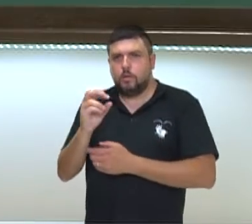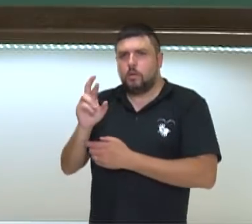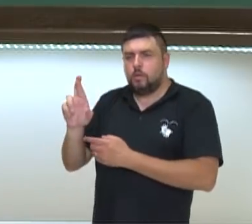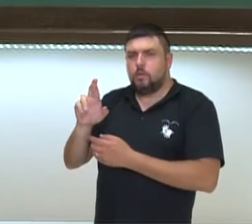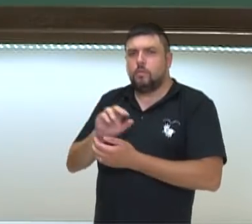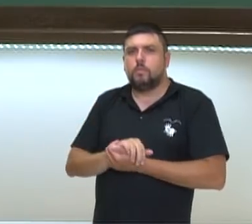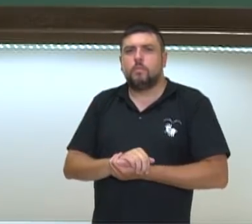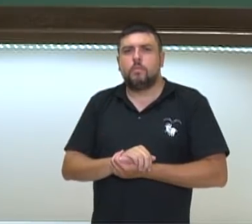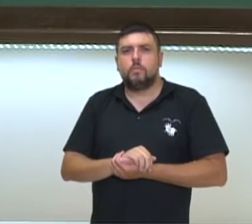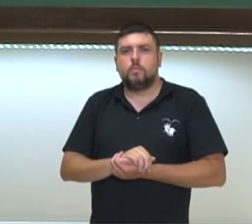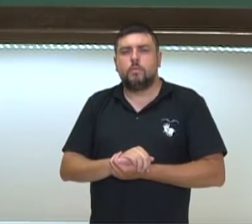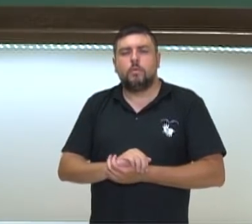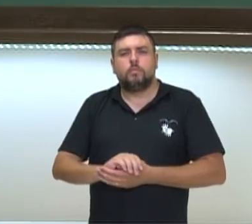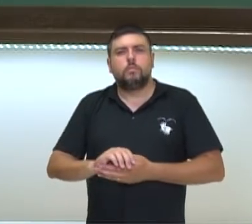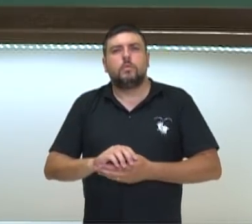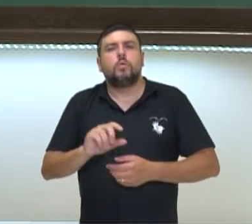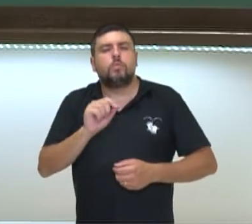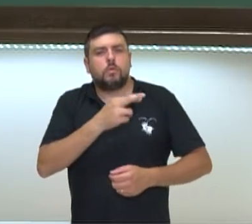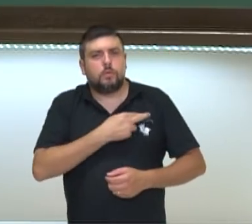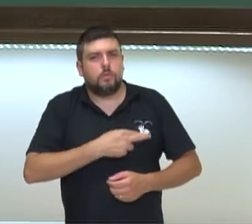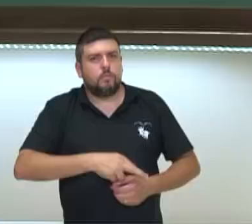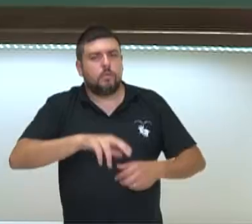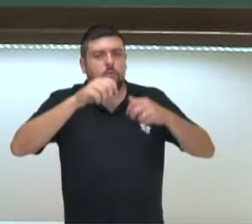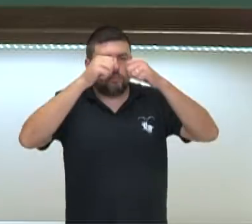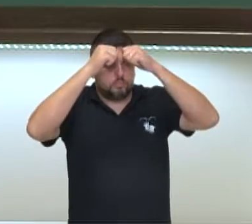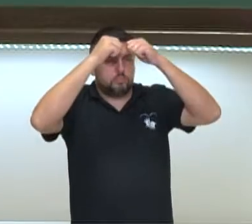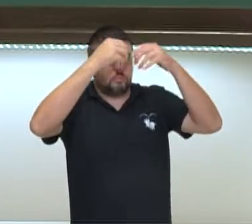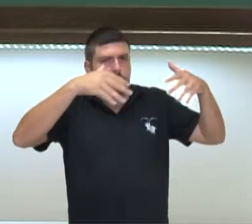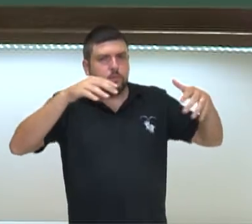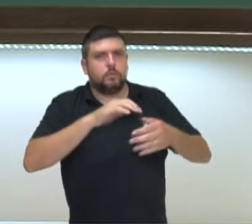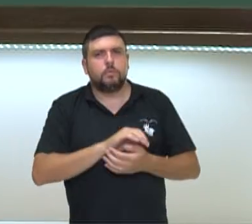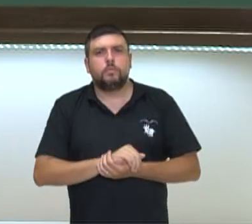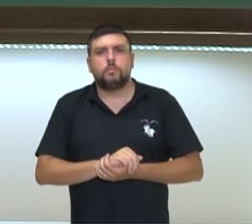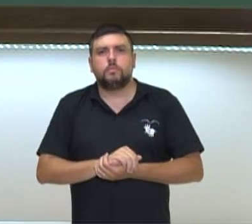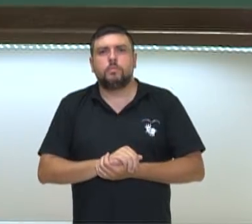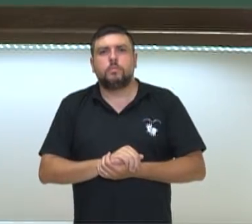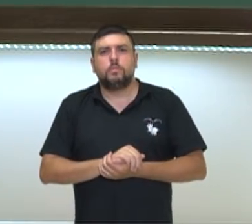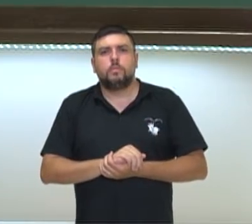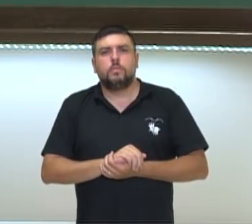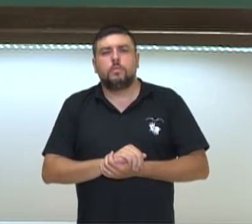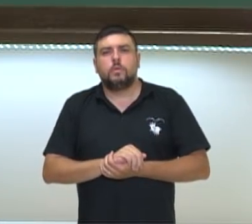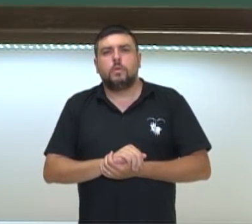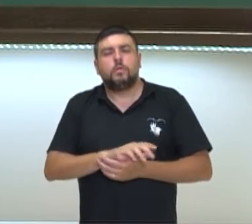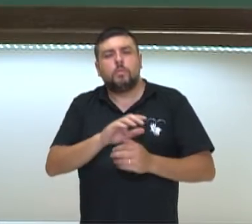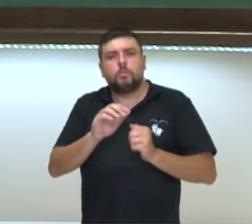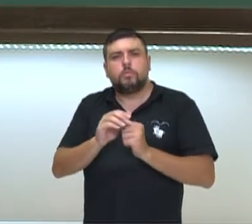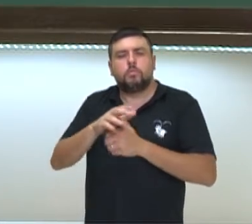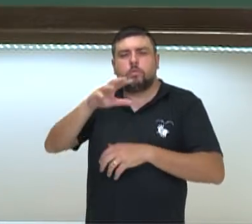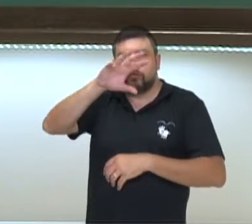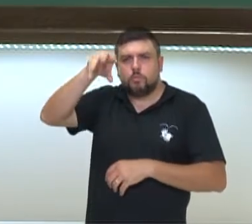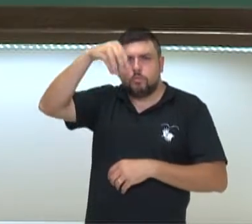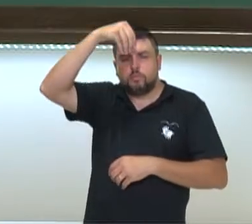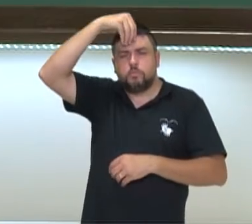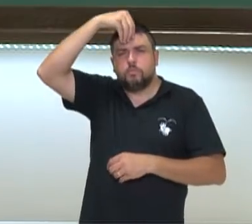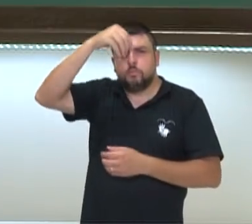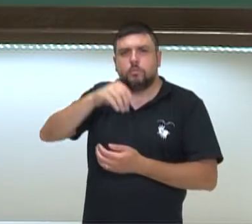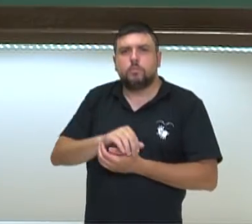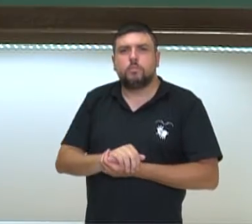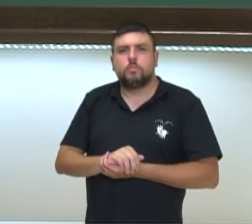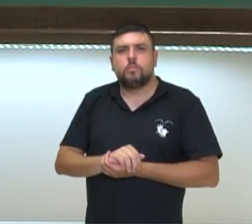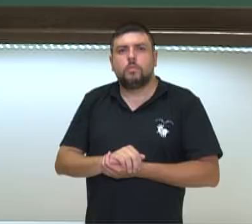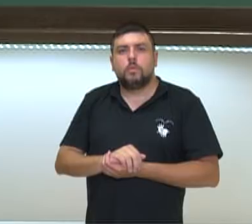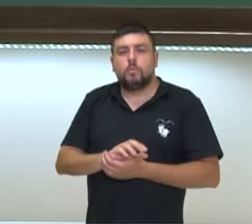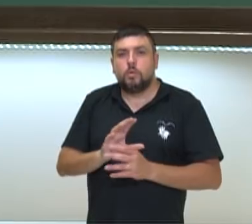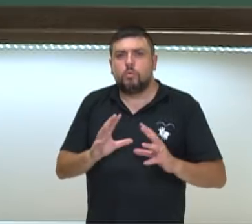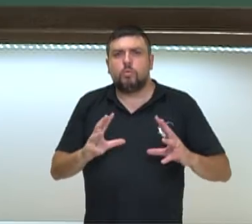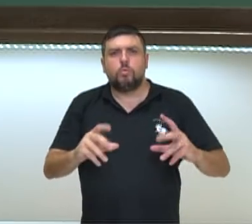para quem é de candomblé, Saravá para todos os umbandistas, assim seja para os espíritas, amém para todos os